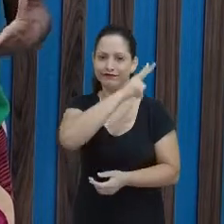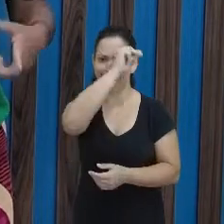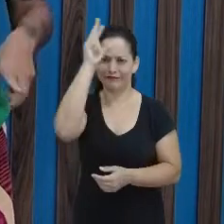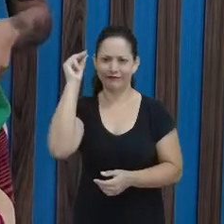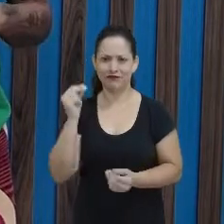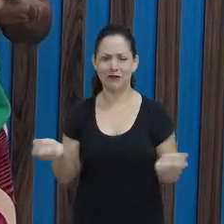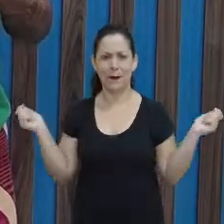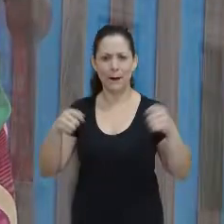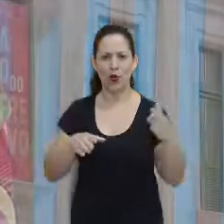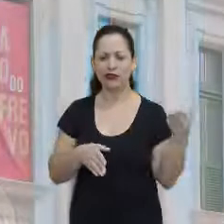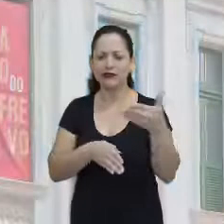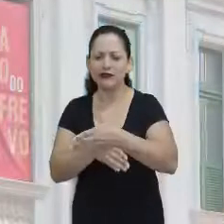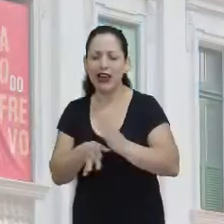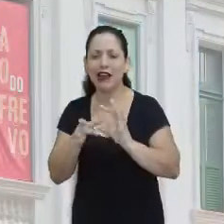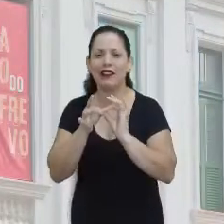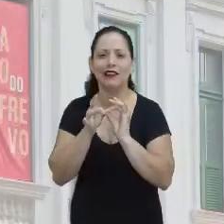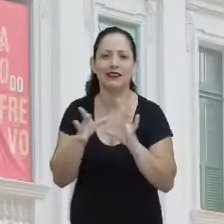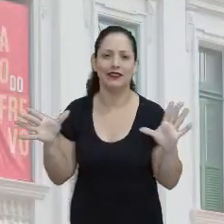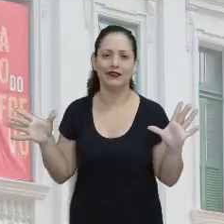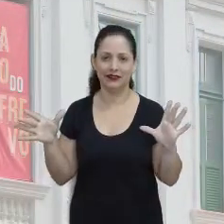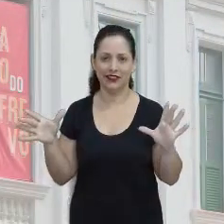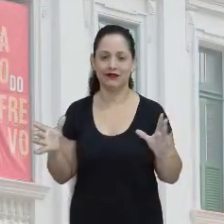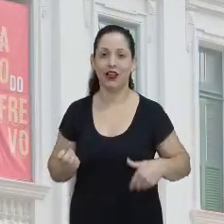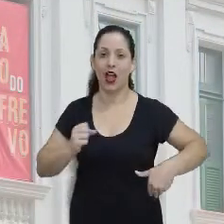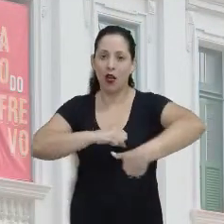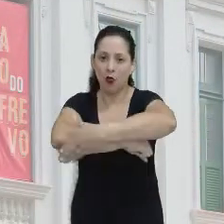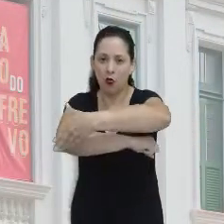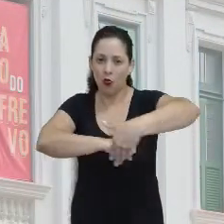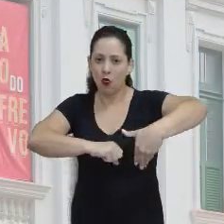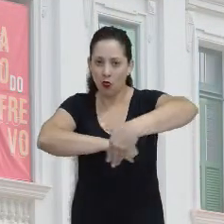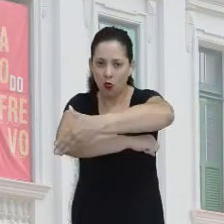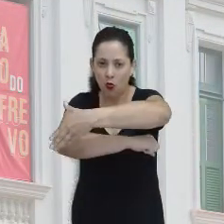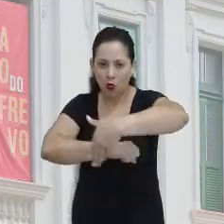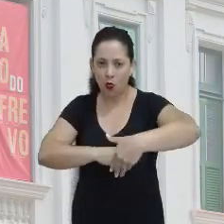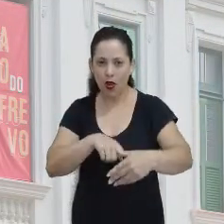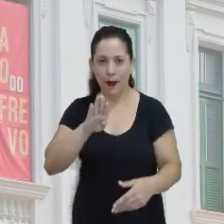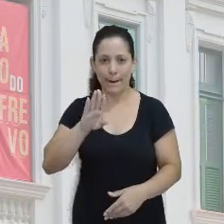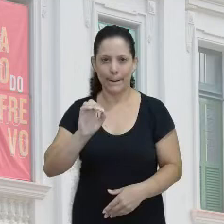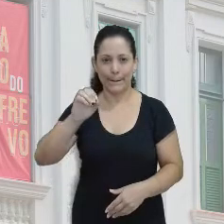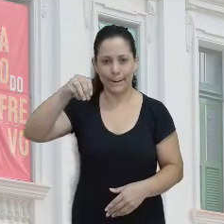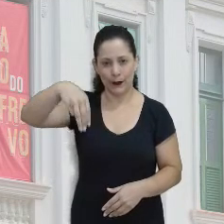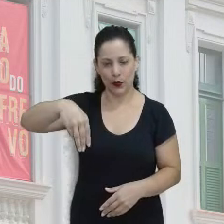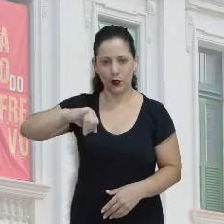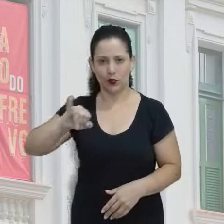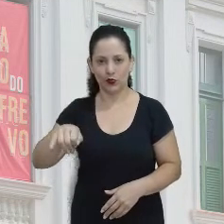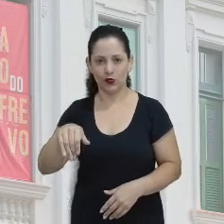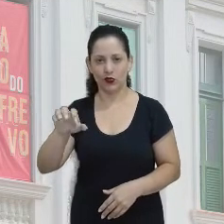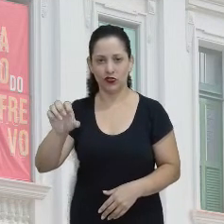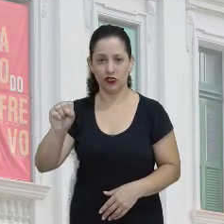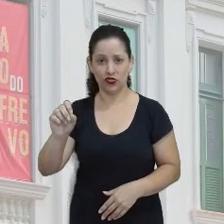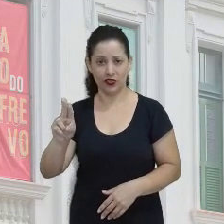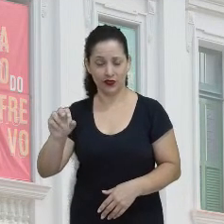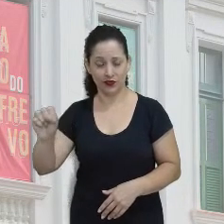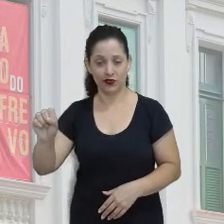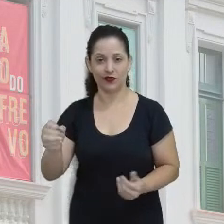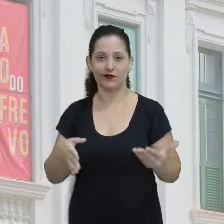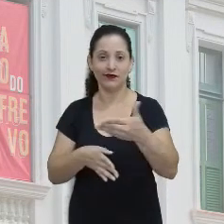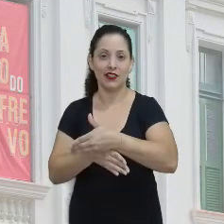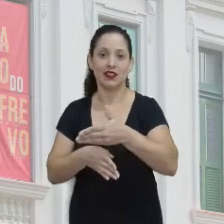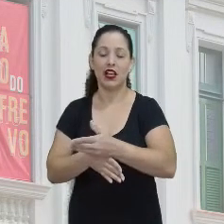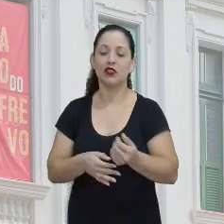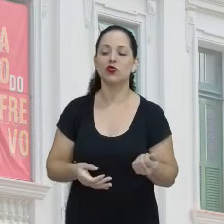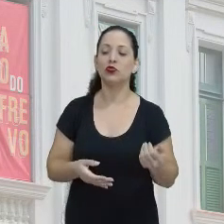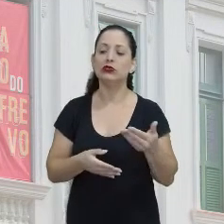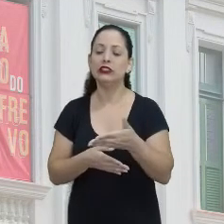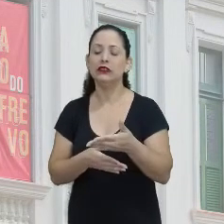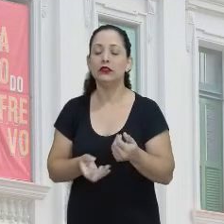bonito, fica lá próximo à Rua do Bom Jesus, né? E você pode ter acesso para saber um pouco mais